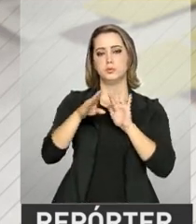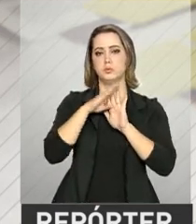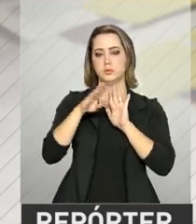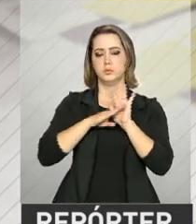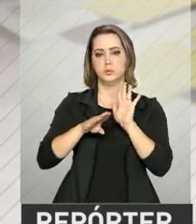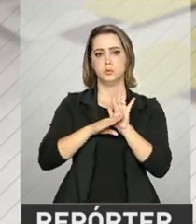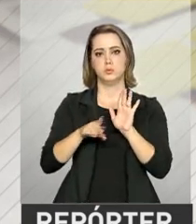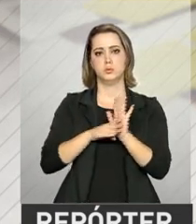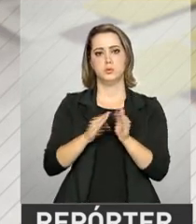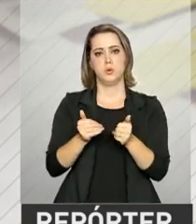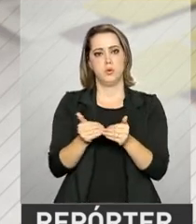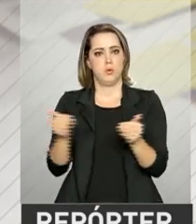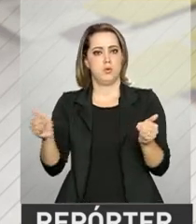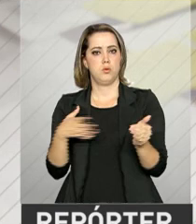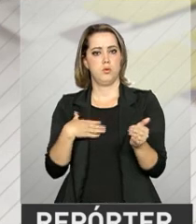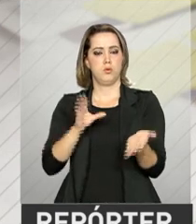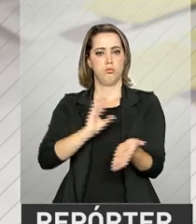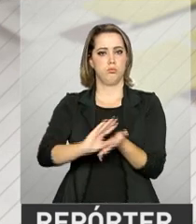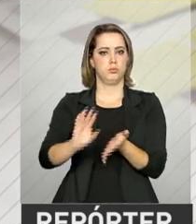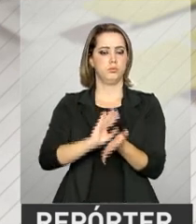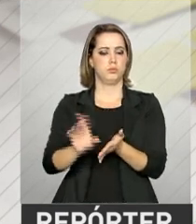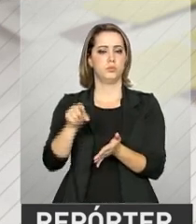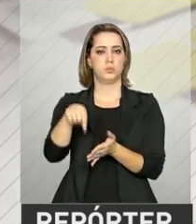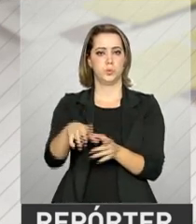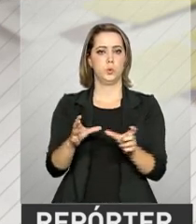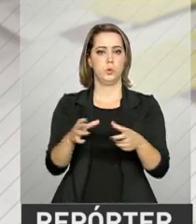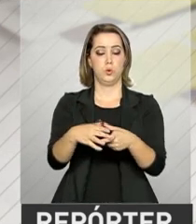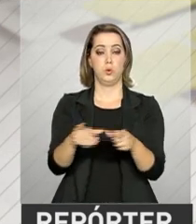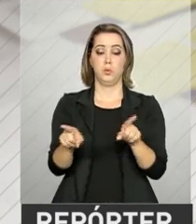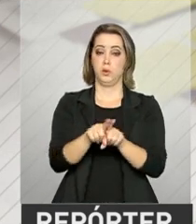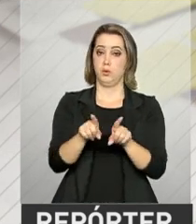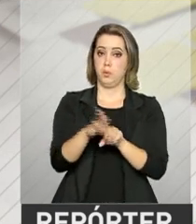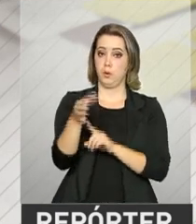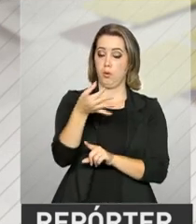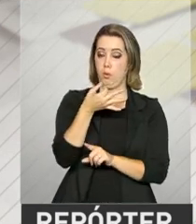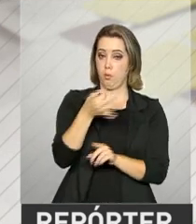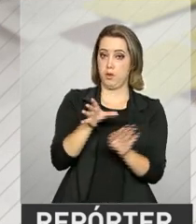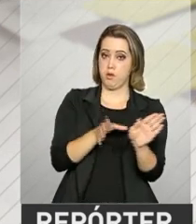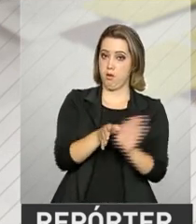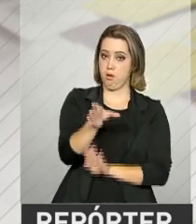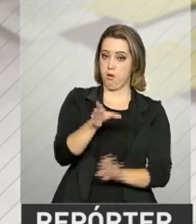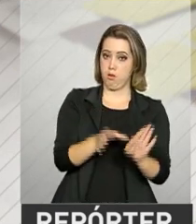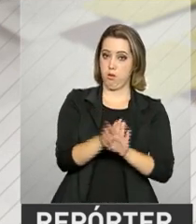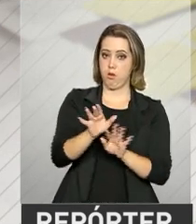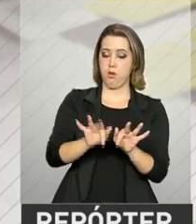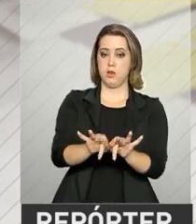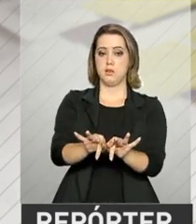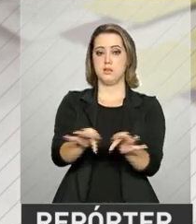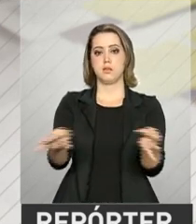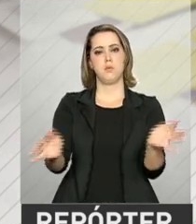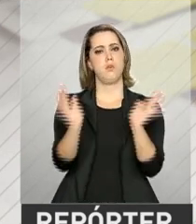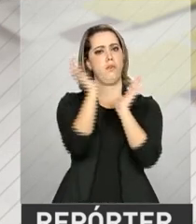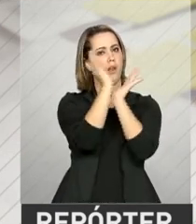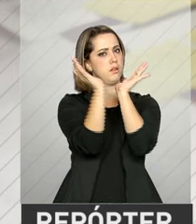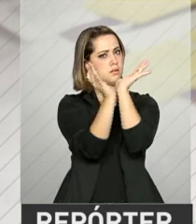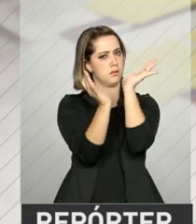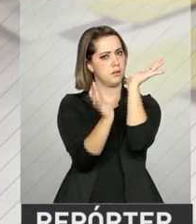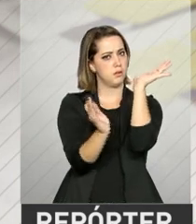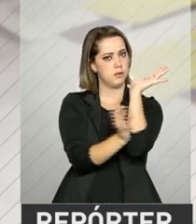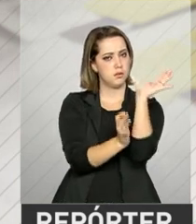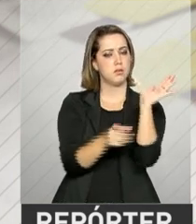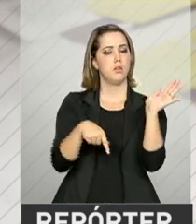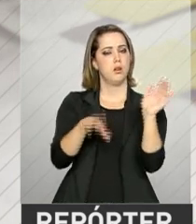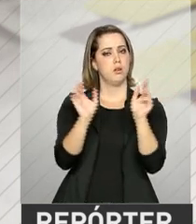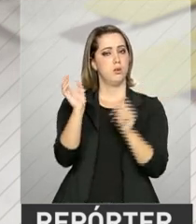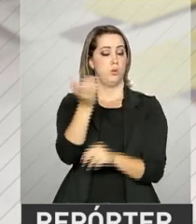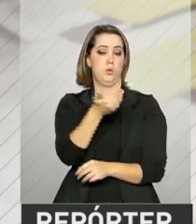mercado e aumento de investimentos no setor. O Conselho também sugere a desburocratização e modernização do Estado.